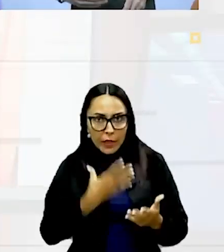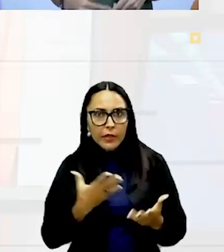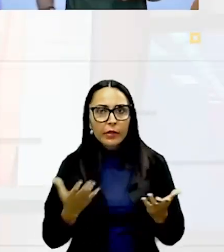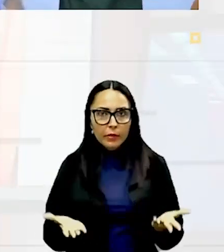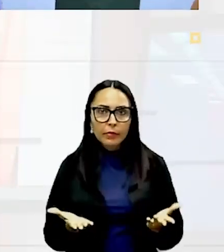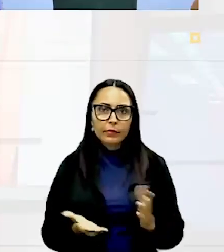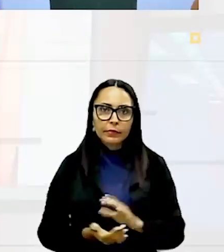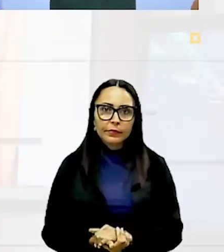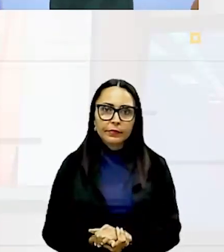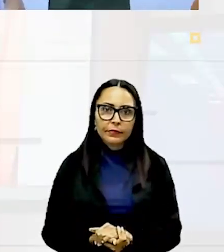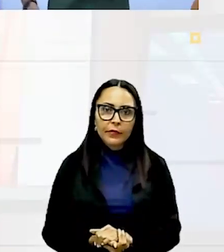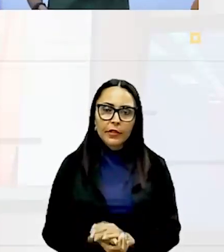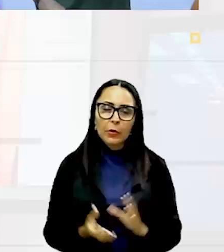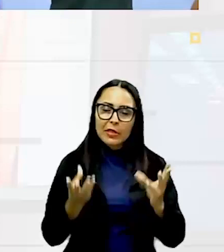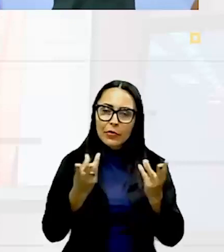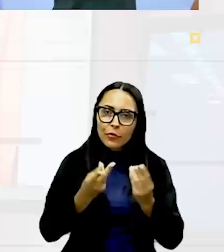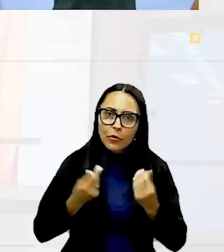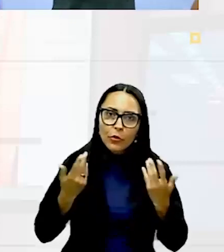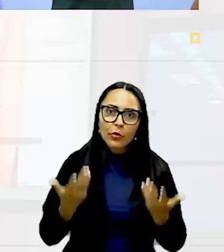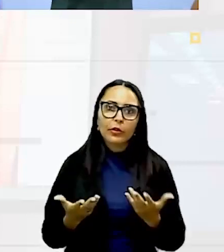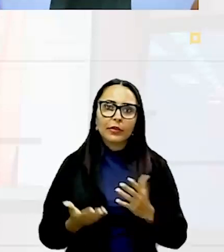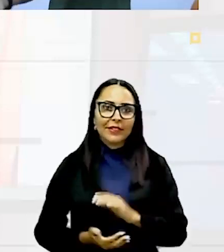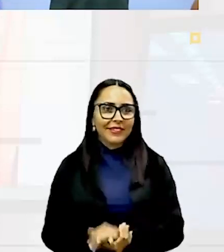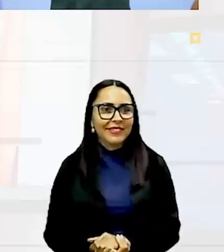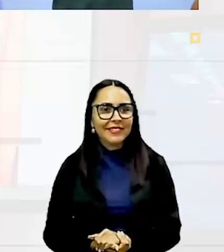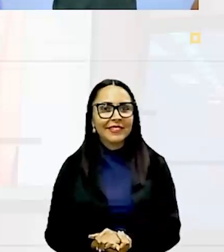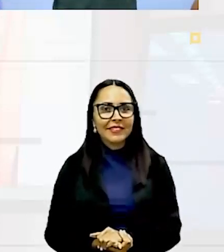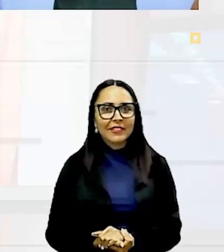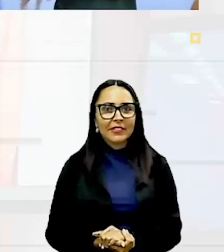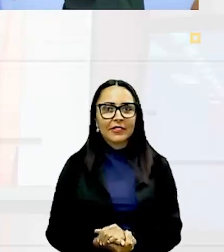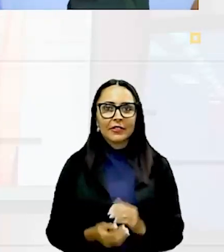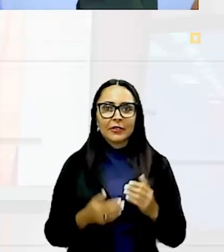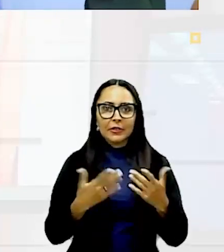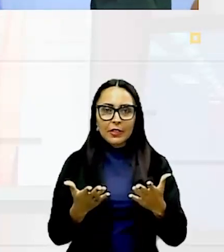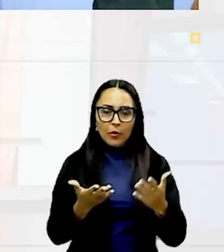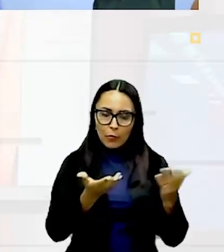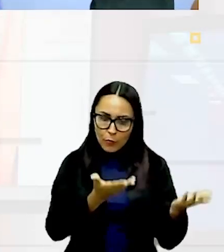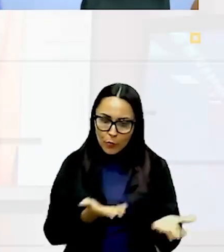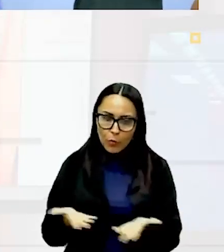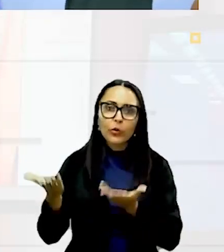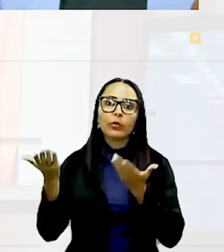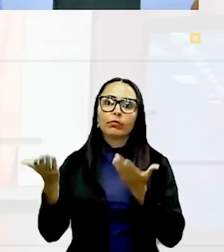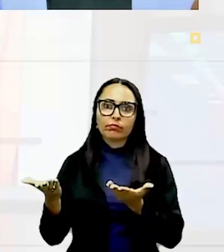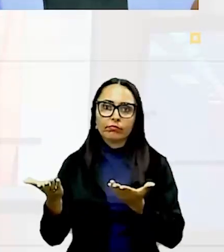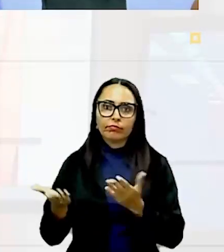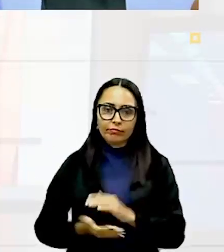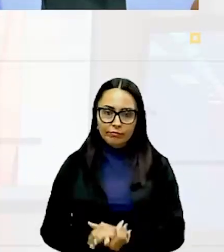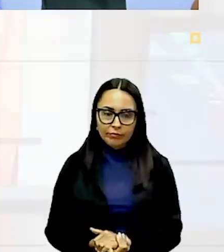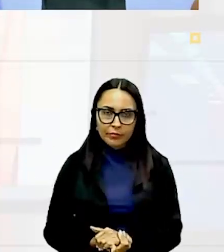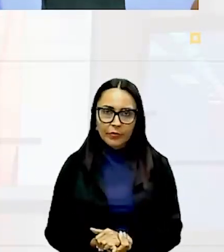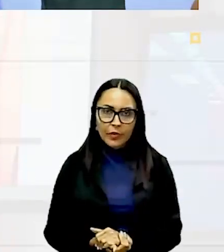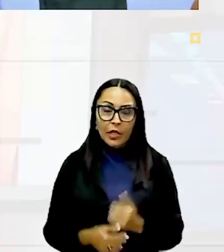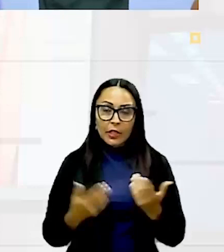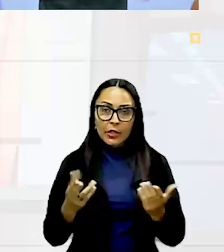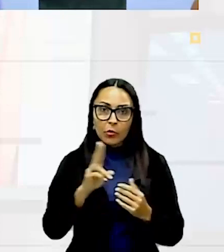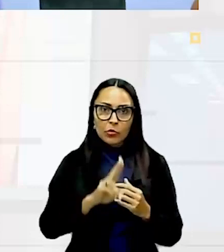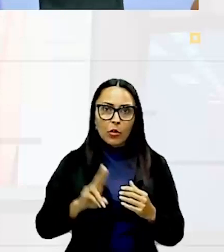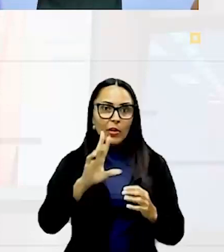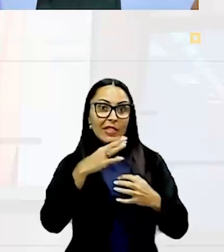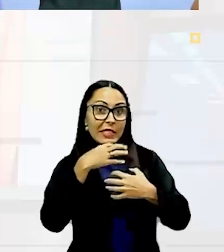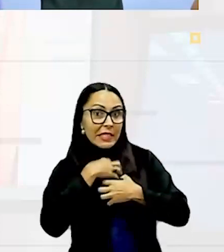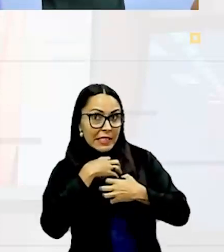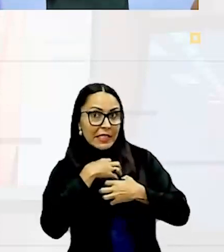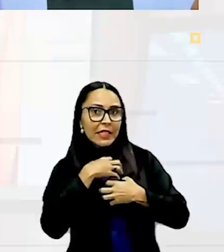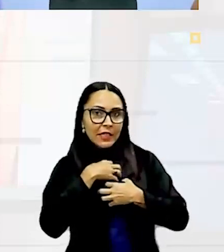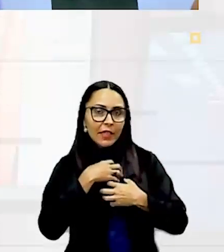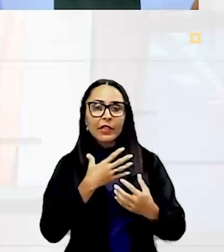para ser algo fluido. Essa palavra que eu tinha esquecido. Fazer algo fluido. Algo que o usuário ele sinta que